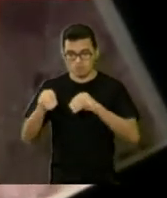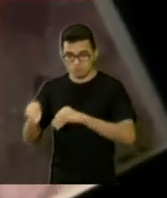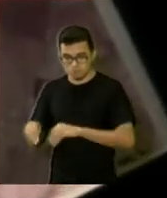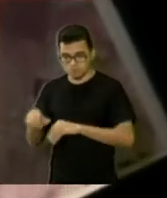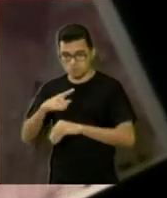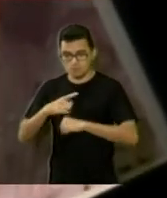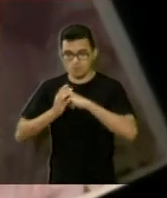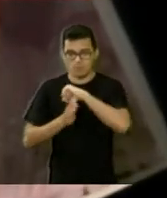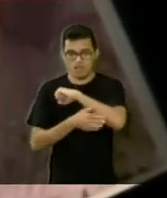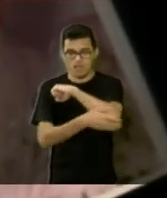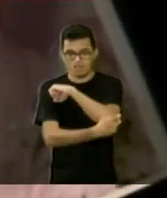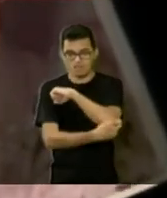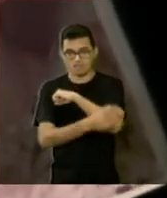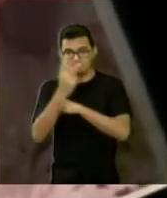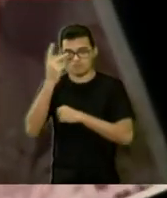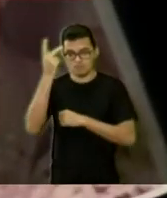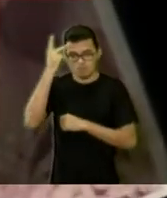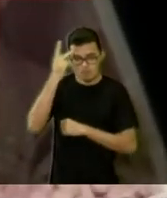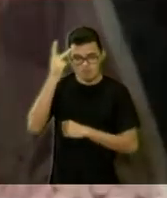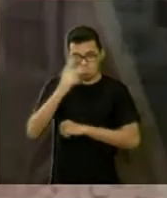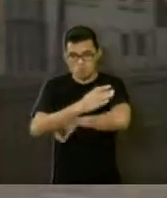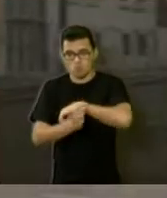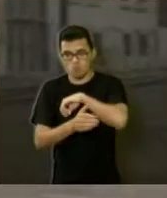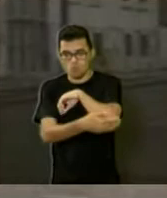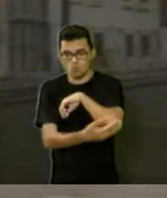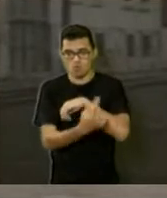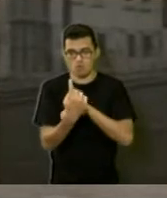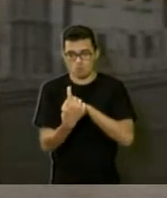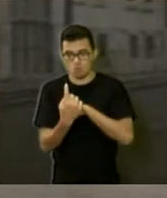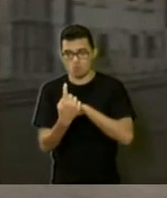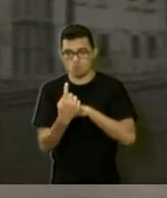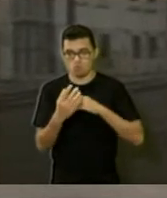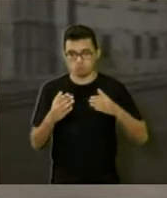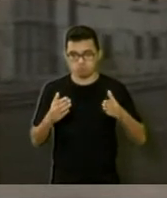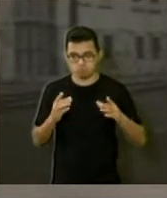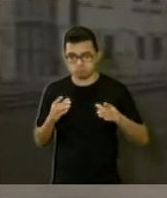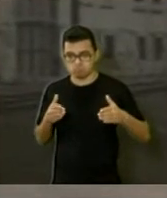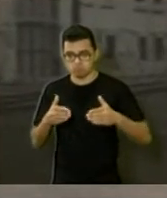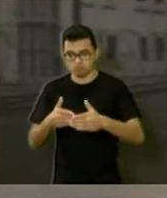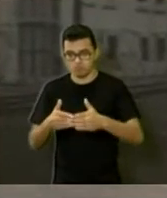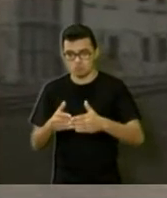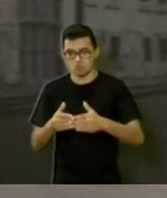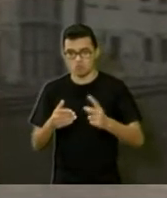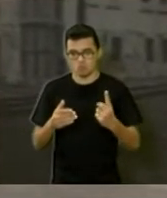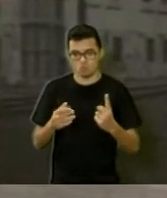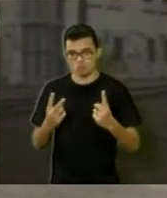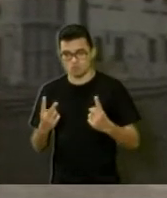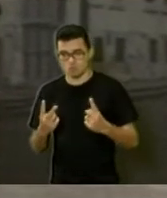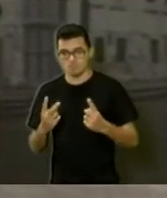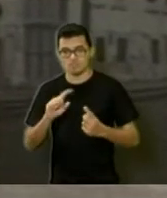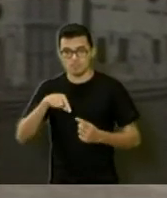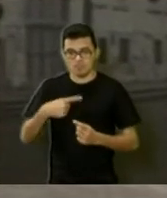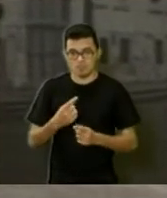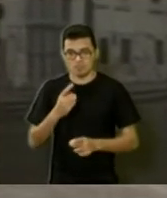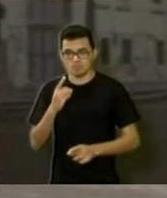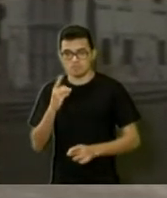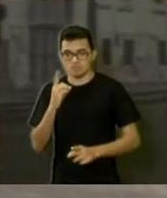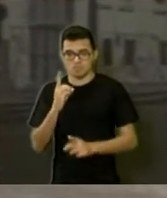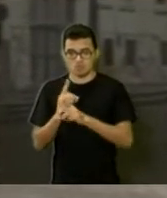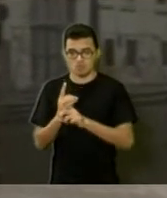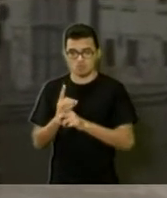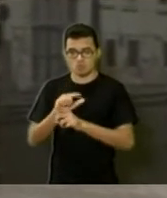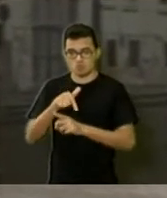e 2, e em seguida a família comprou o famoso bar da Avenida São Paulo, esquina com Antônio Prado, onde